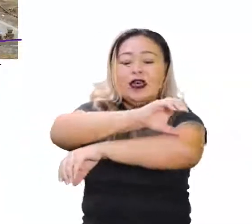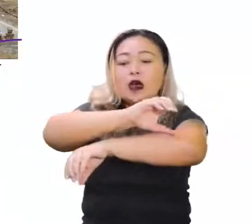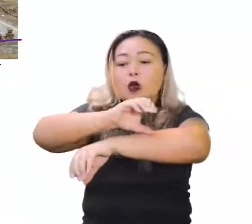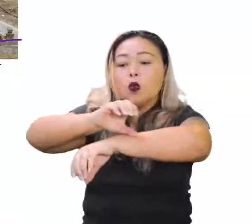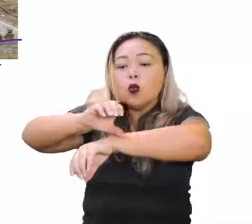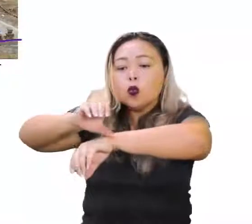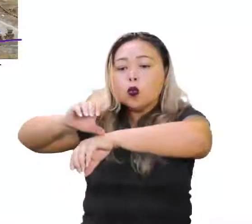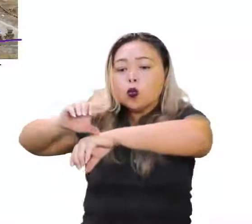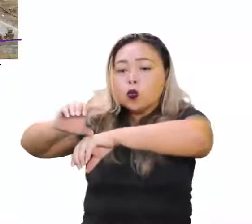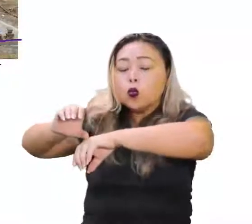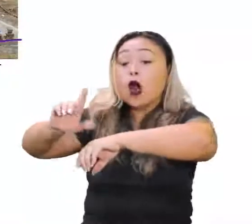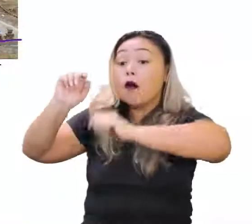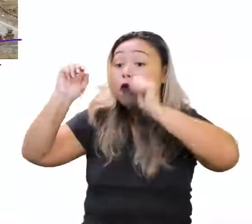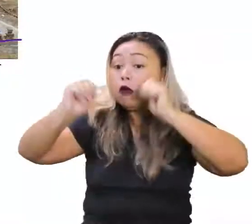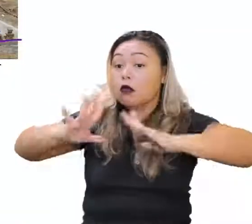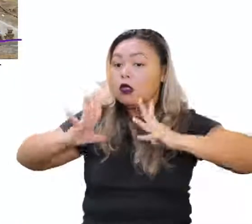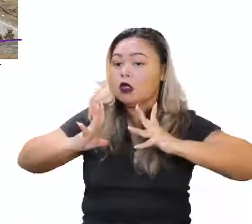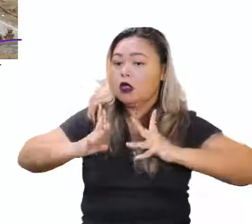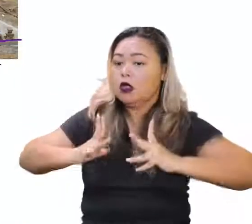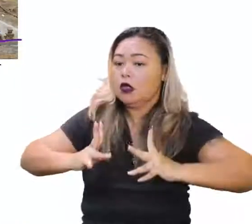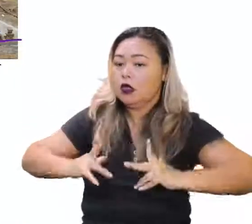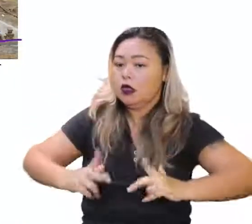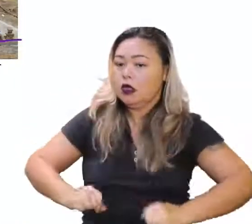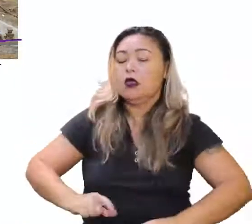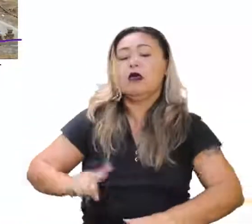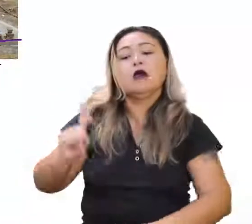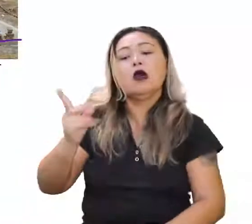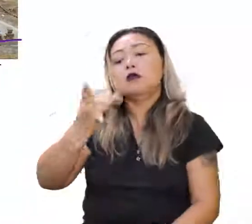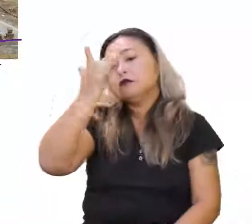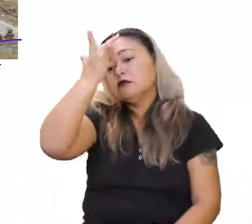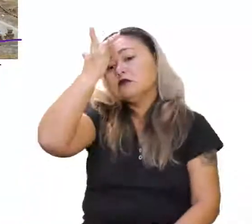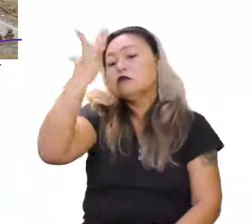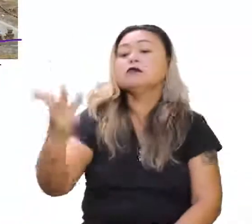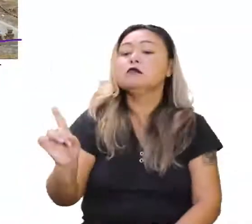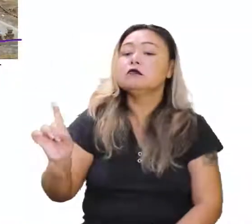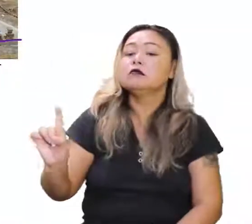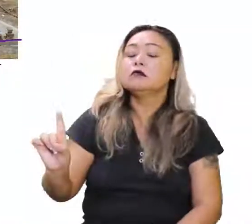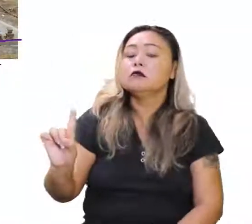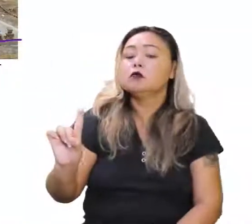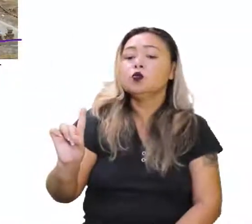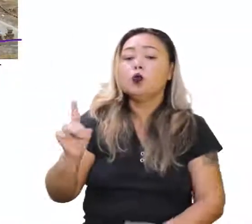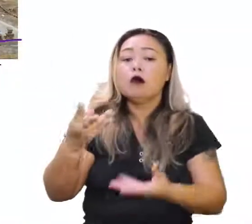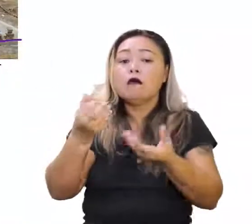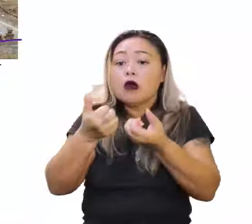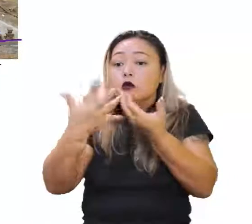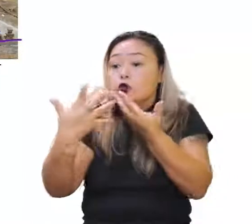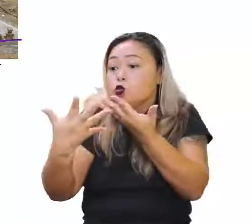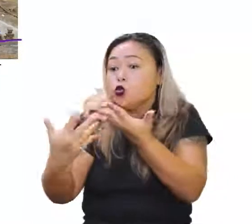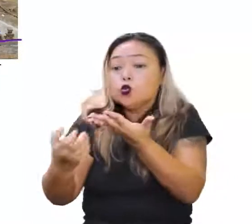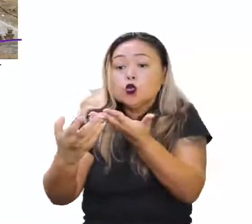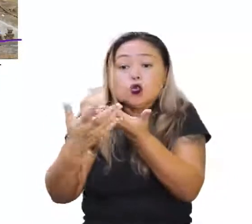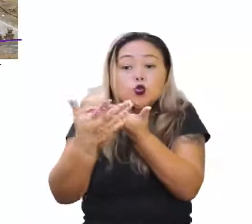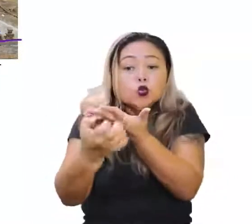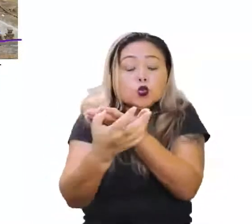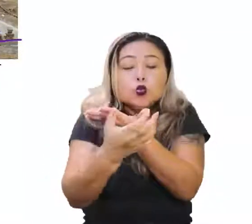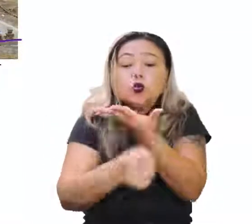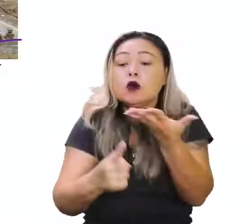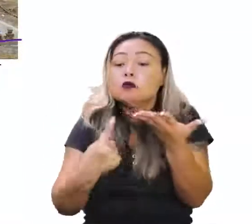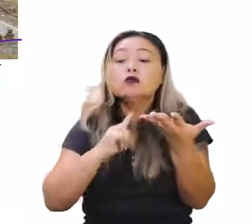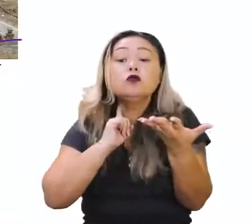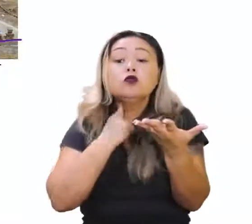você pode fazer uma higienização e facilita não ter resíduos.